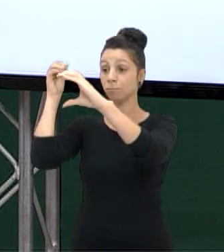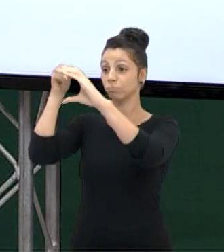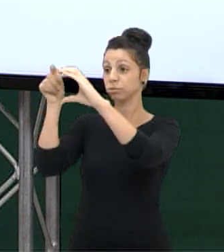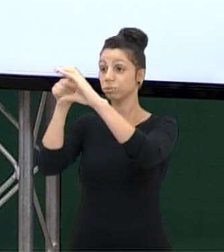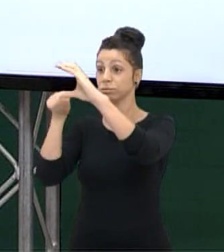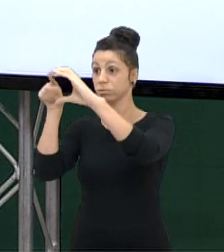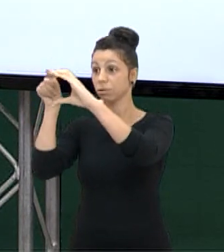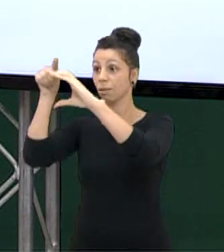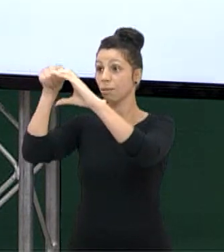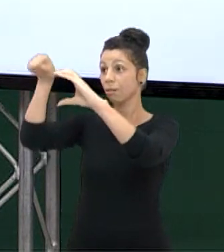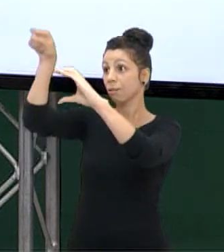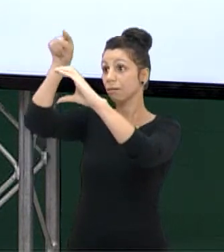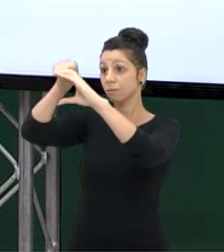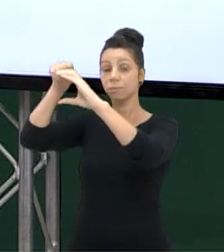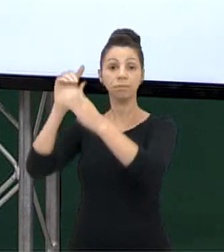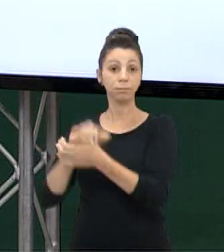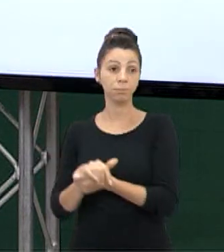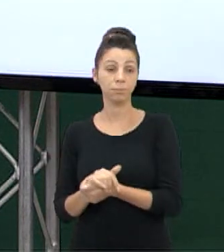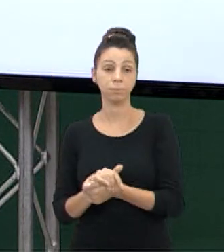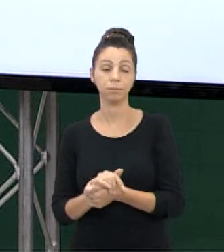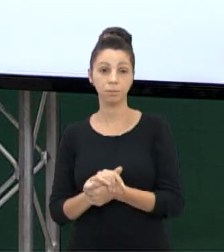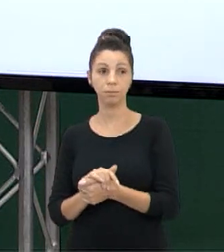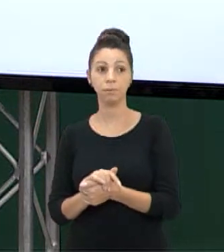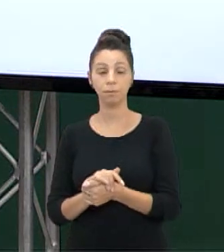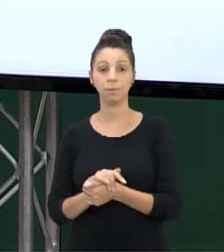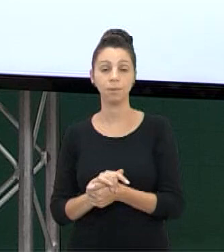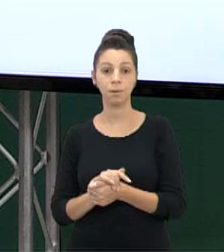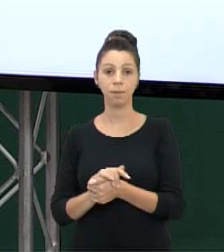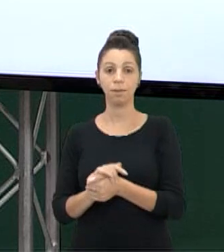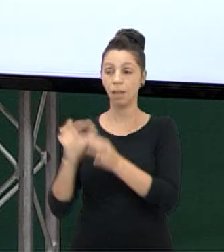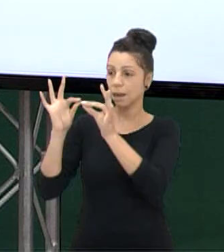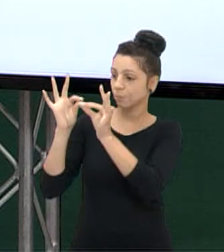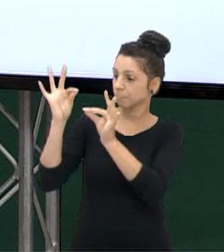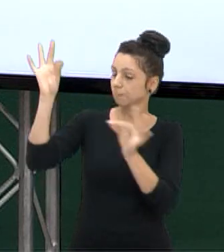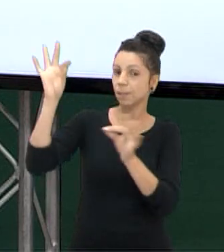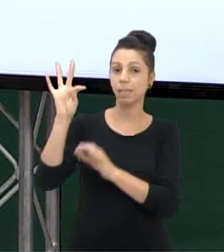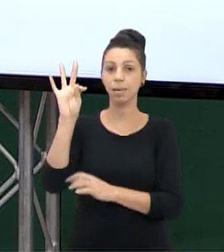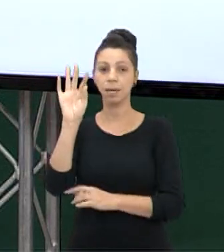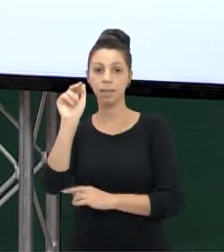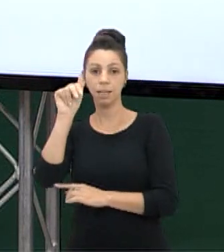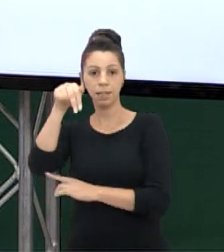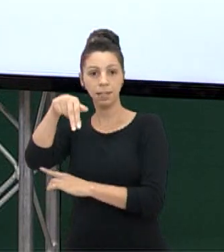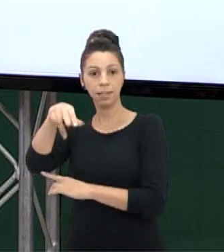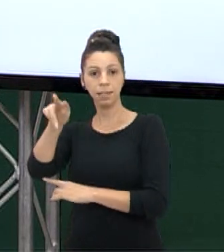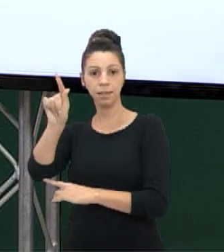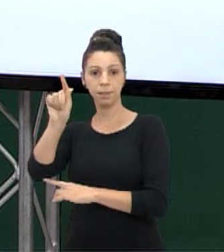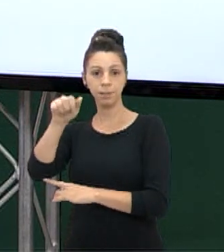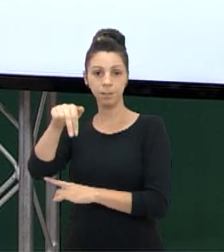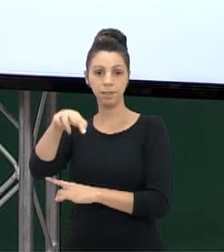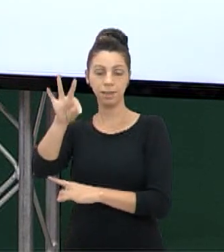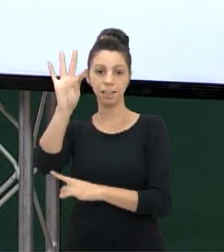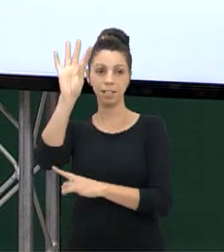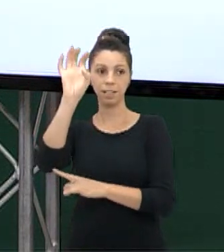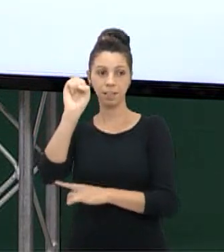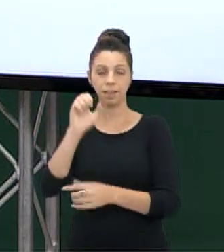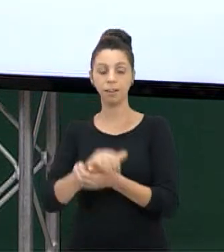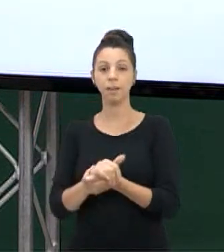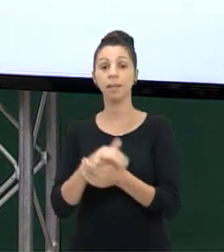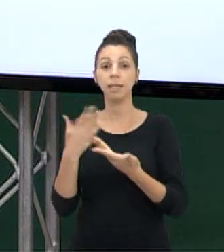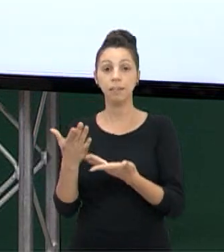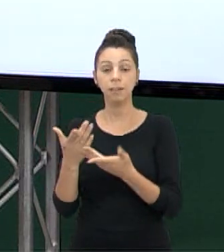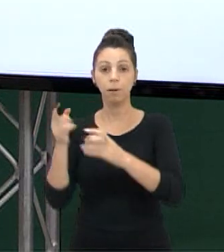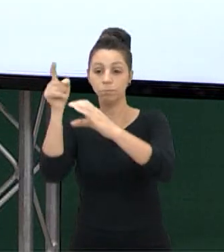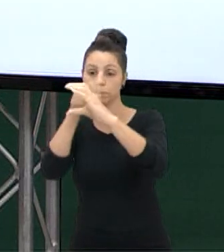Mas uma circunferência é tangente à outra. Nesse caso, a circunferência azul é tangente à circunferência